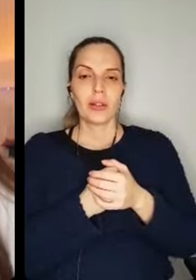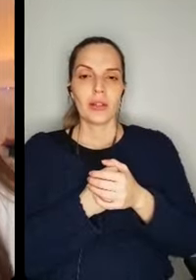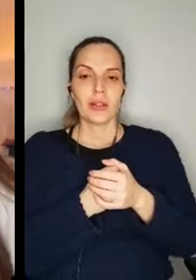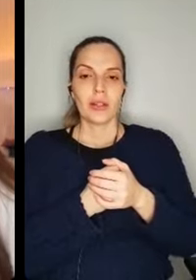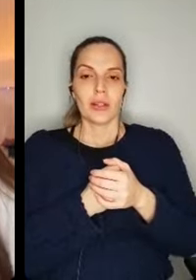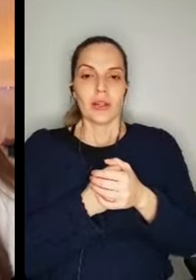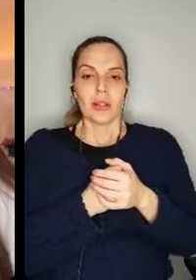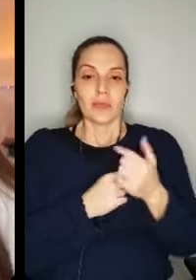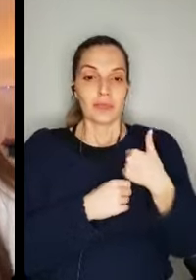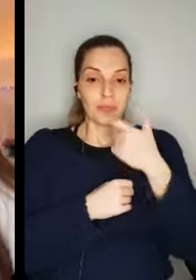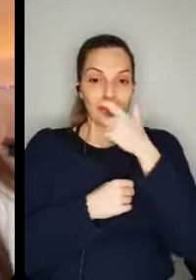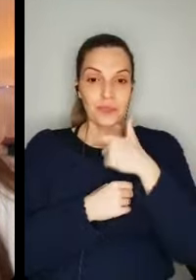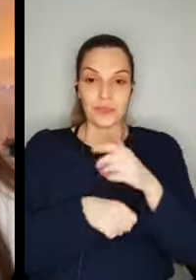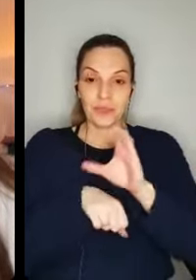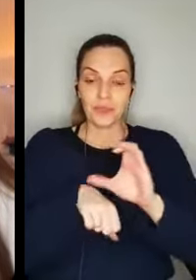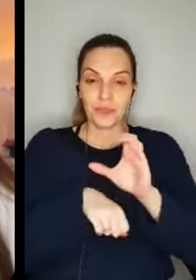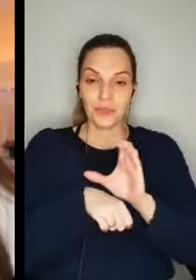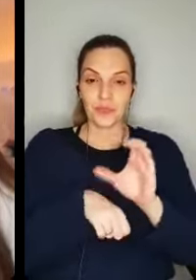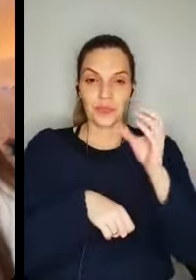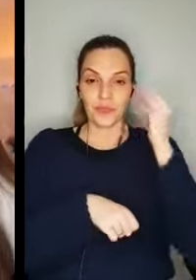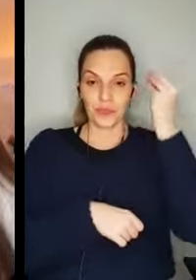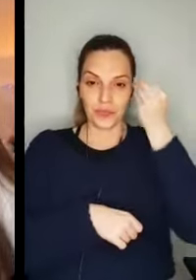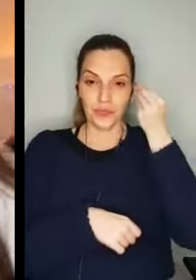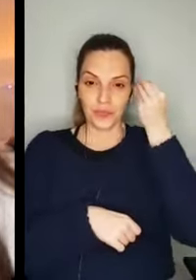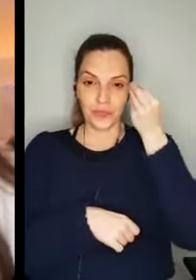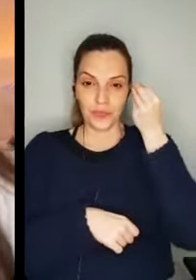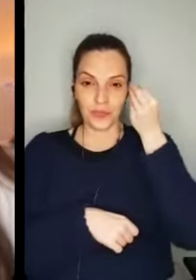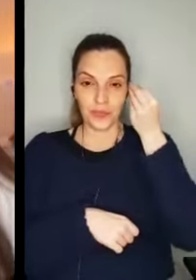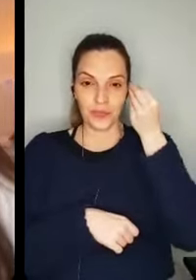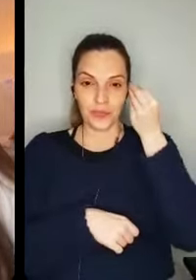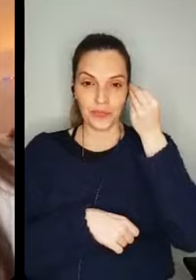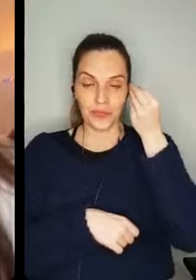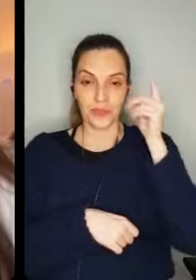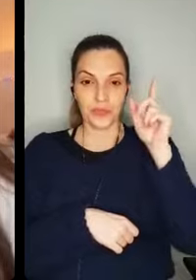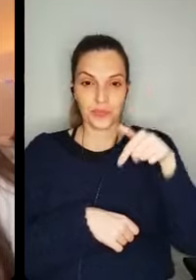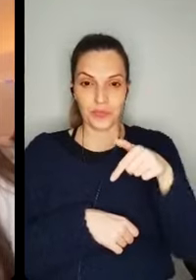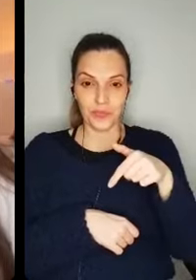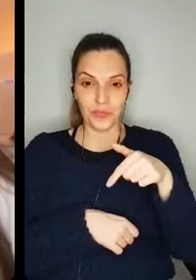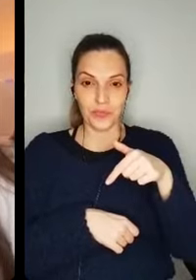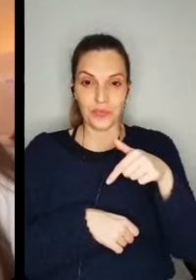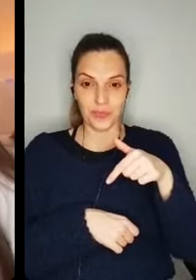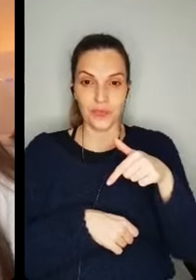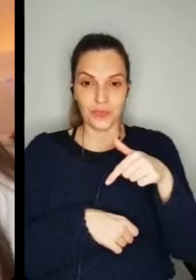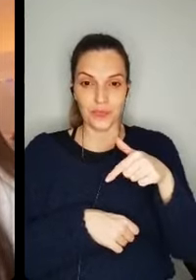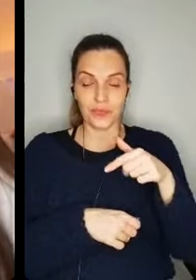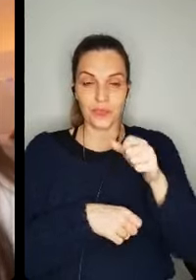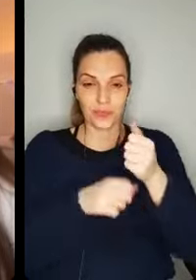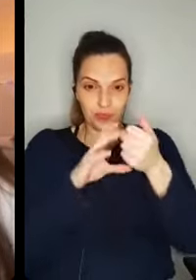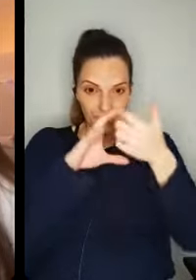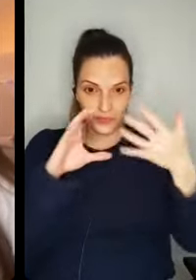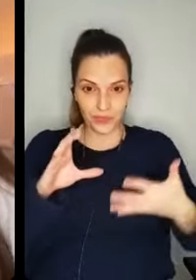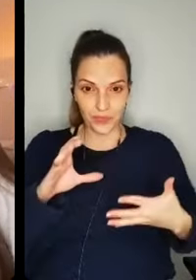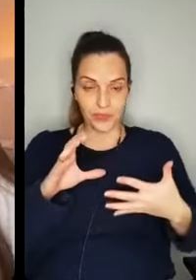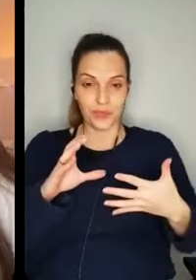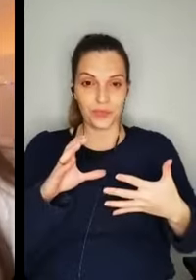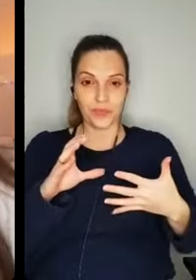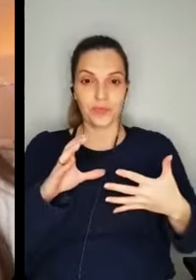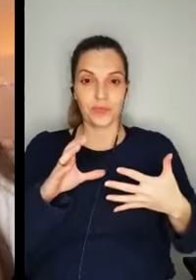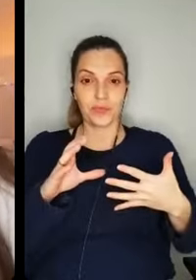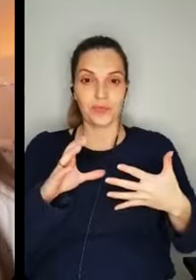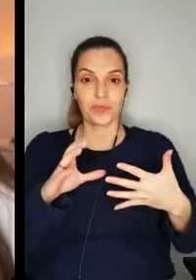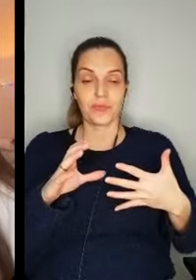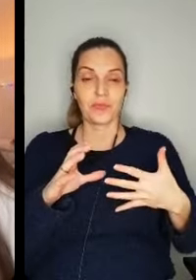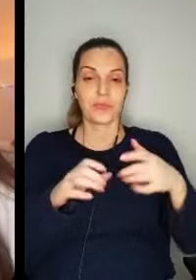Eu acho que psicologia é um curso que em si já tem assim, uma característica de ser pessoas, né,